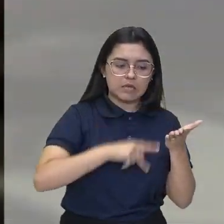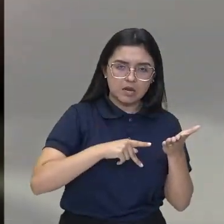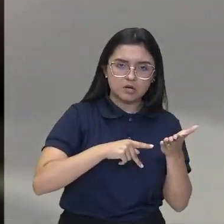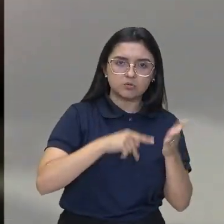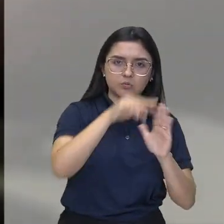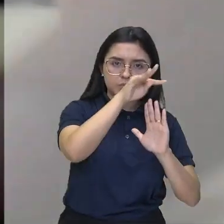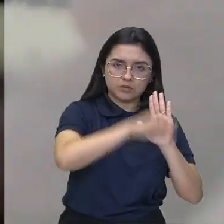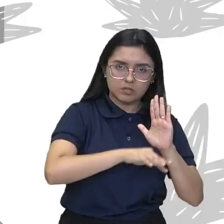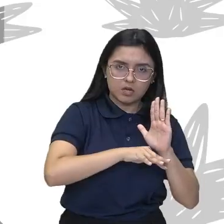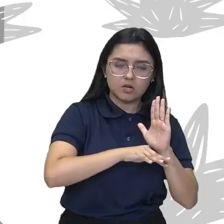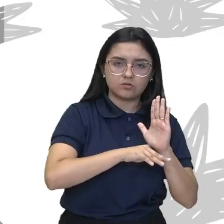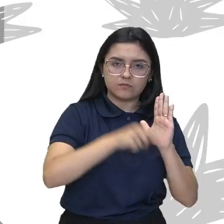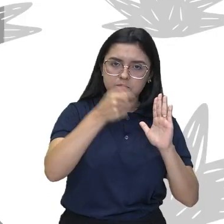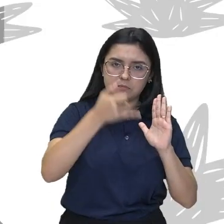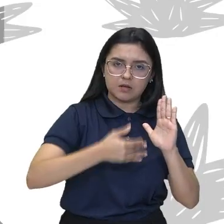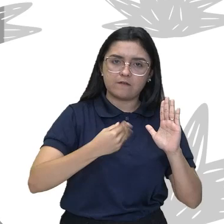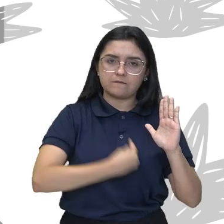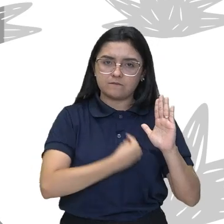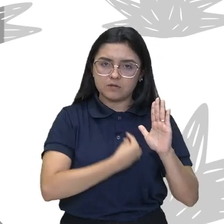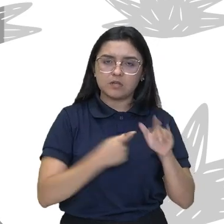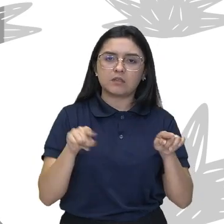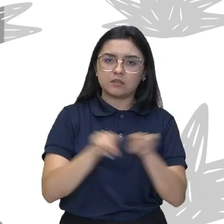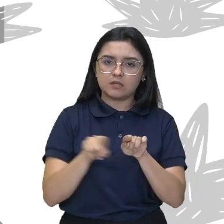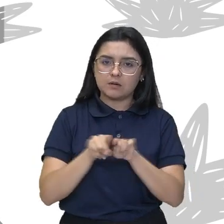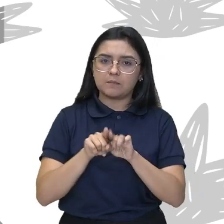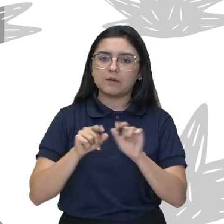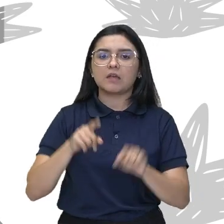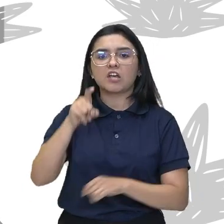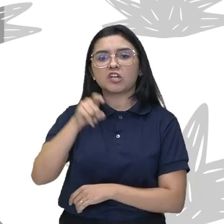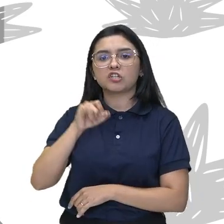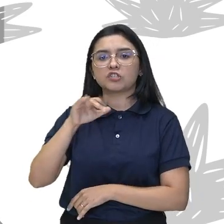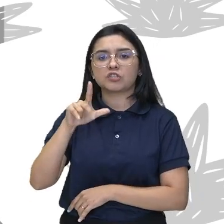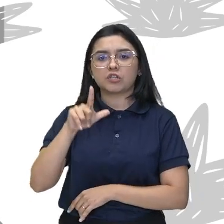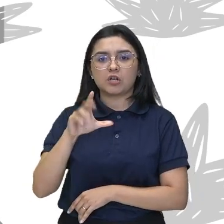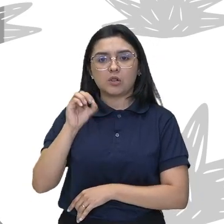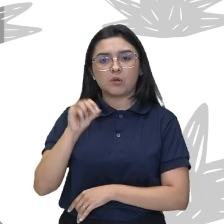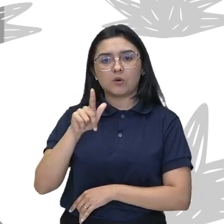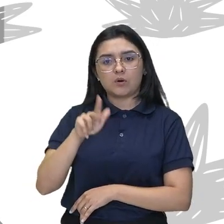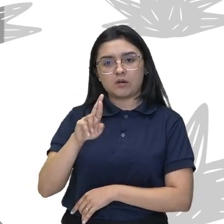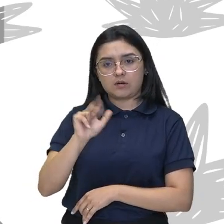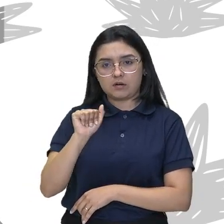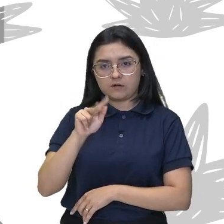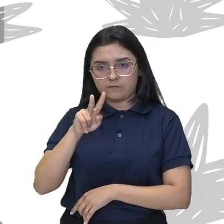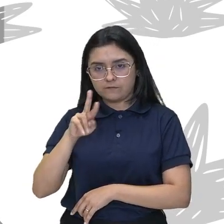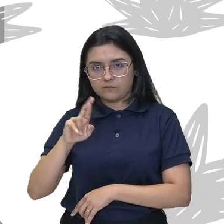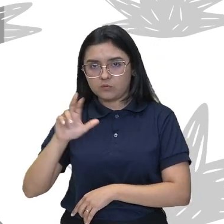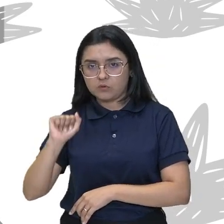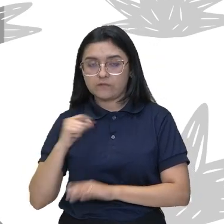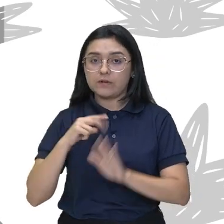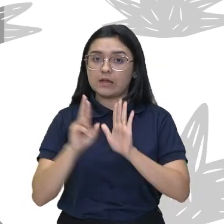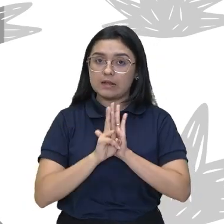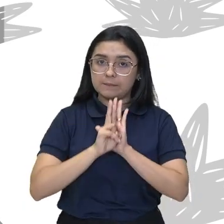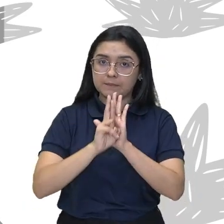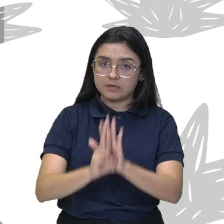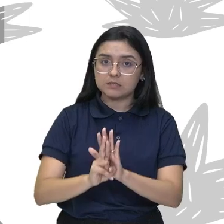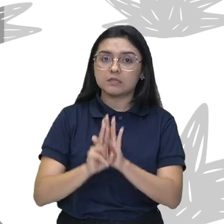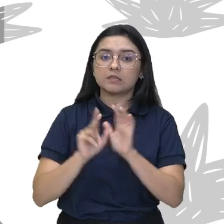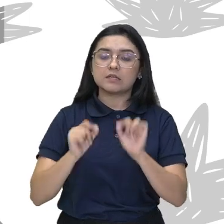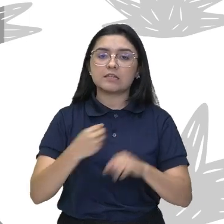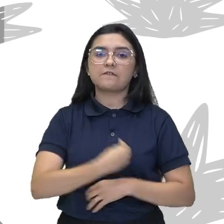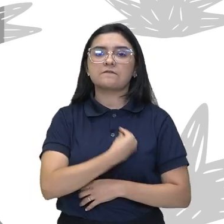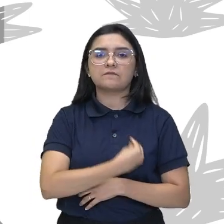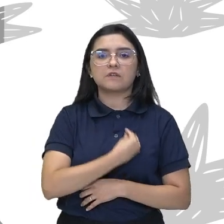cotidiano da pessoa, você vai encontrar também a xilogravura, que são as xilogravuras que vão representar essa vida,